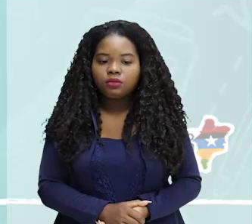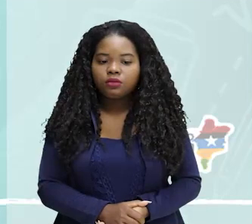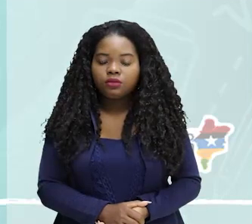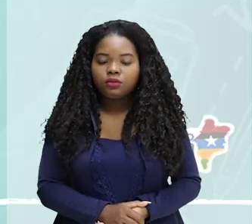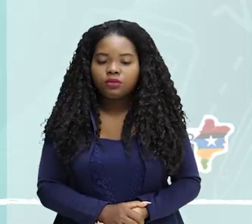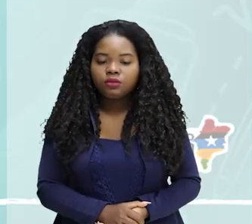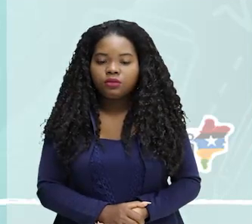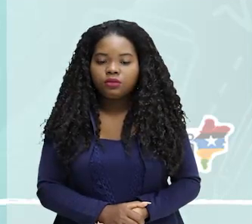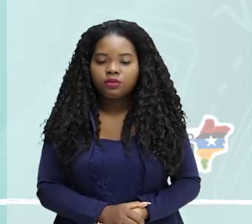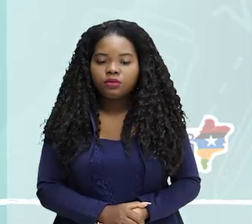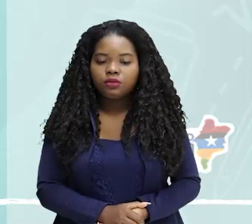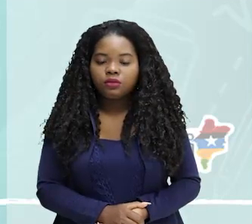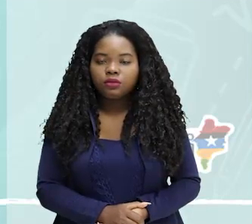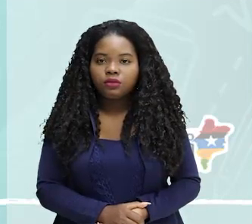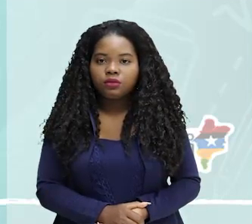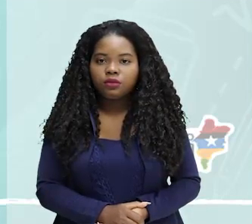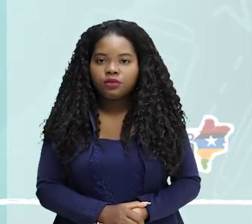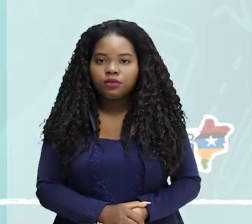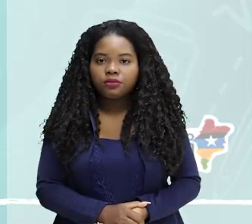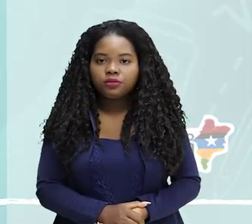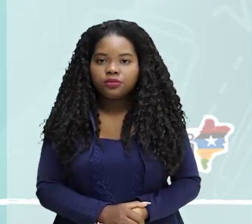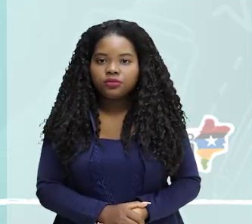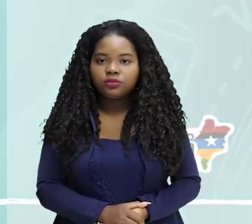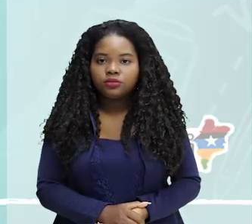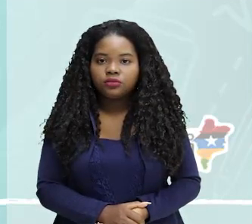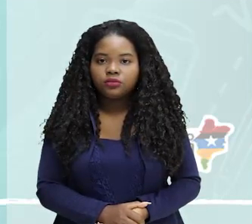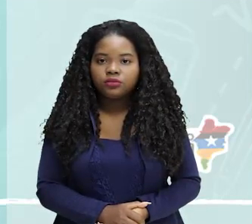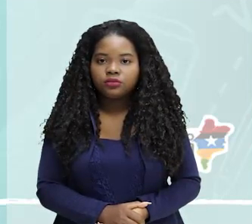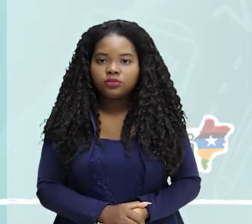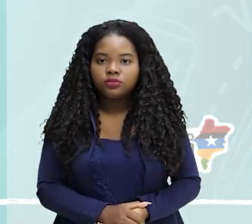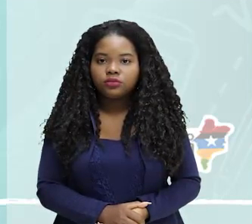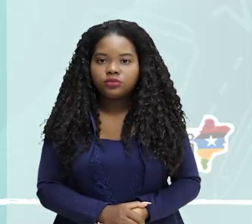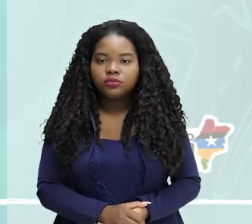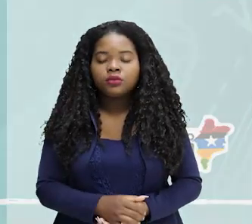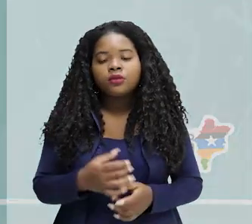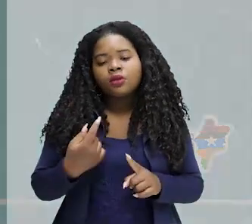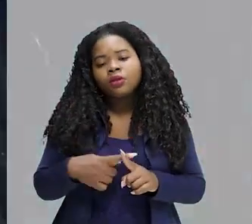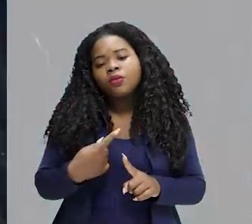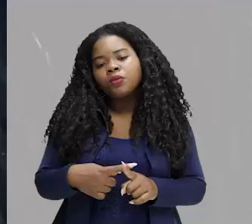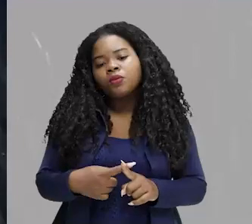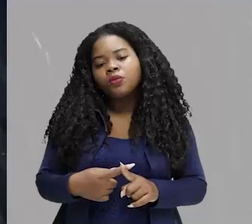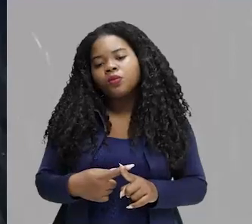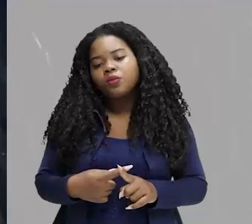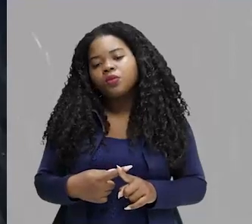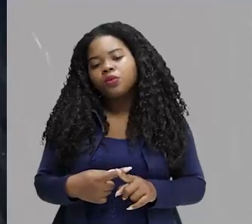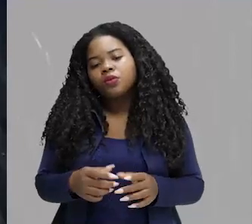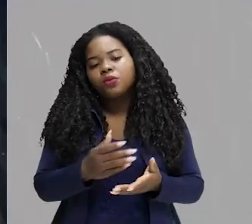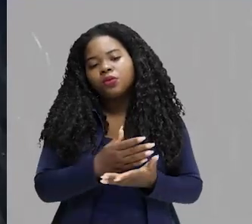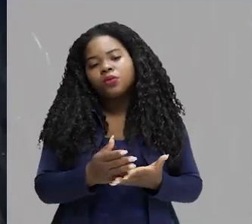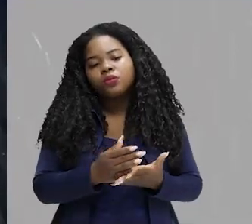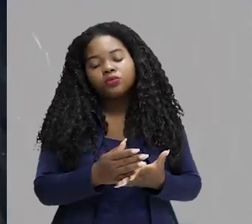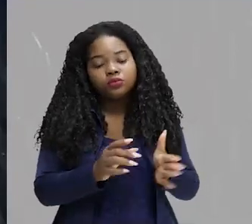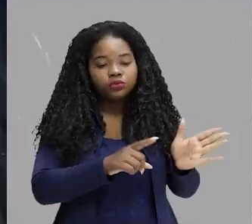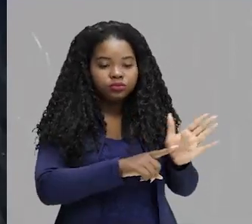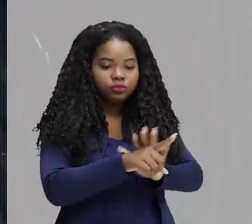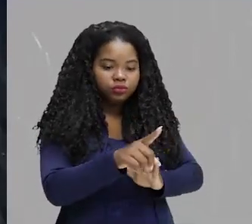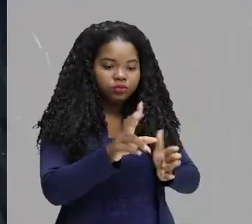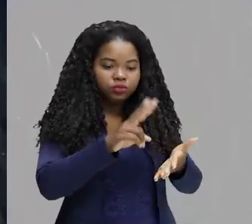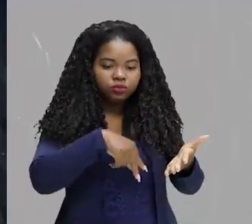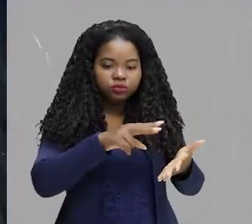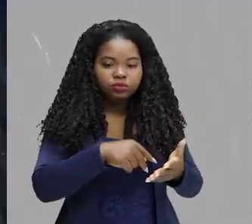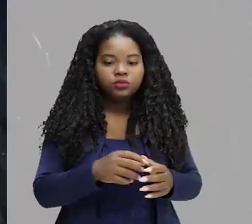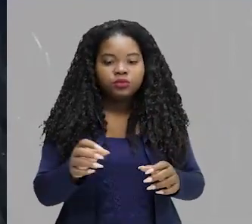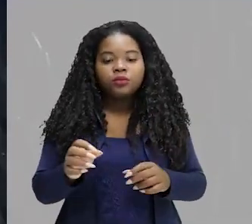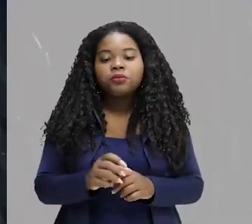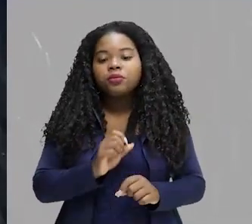entre a tradição oral da cultura indígena norte-americana e a. Então, por que eu resolvi começar pelo enunciado? Porque é uma